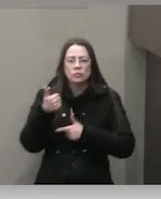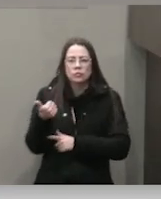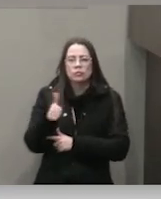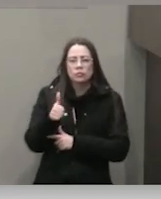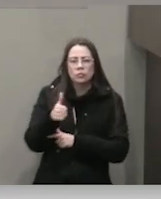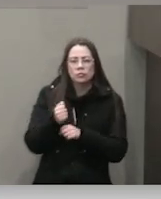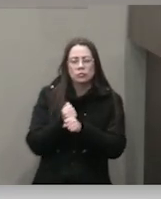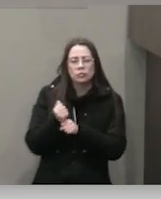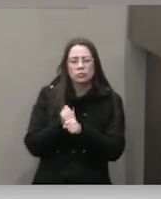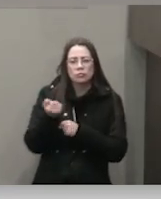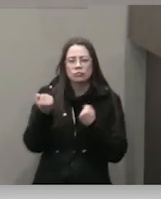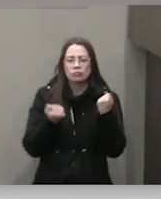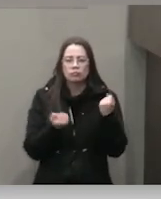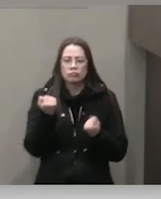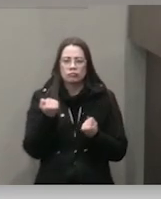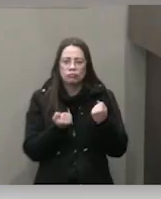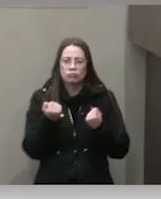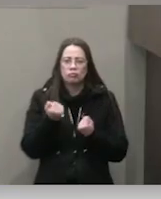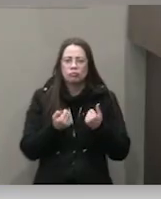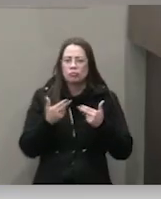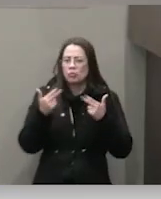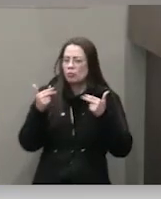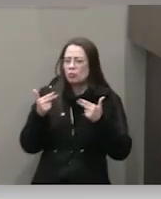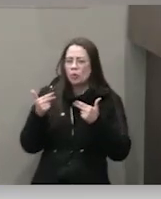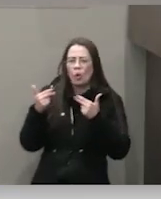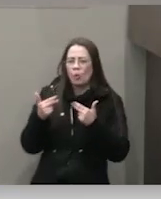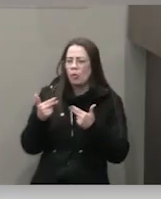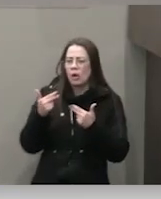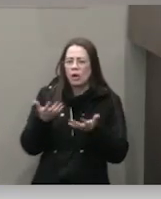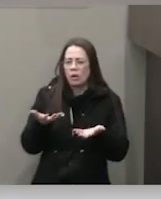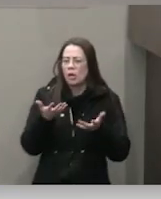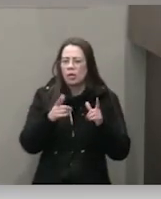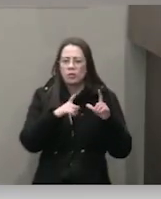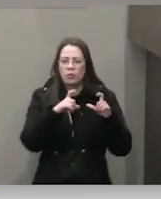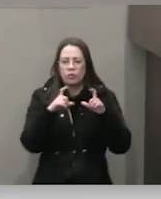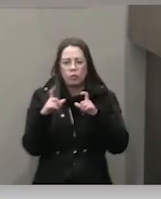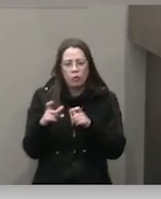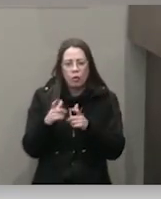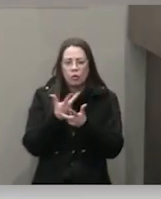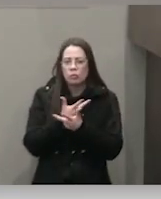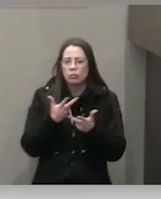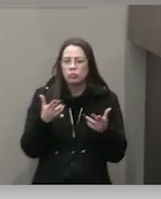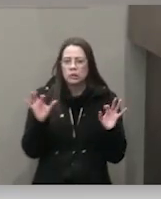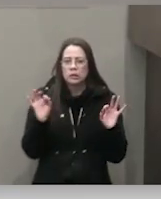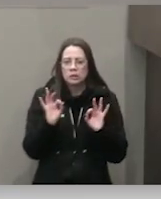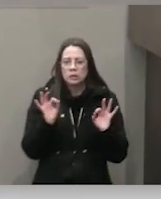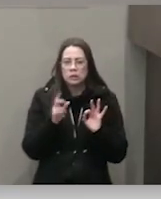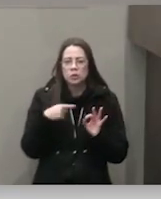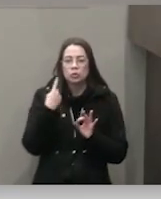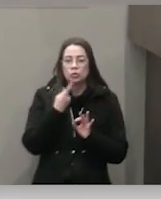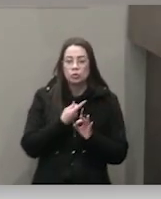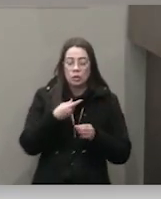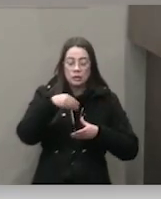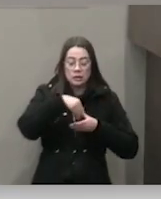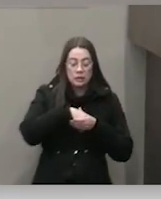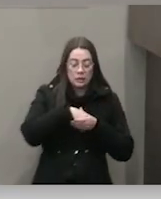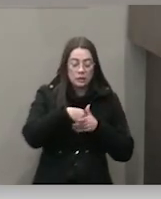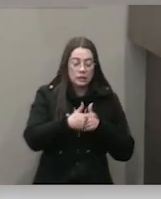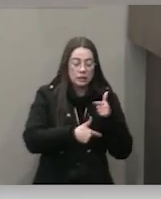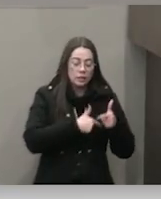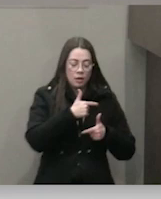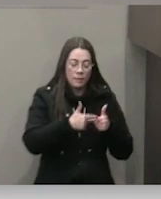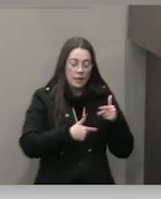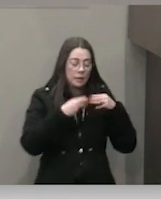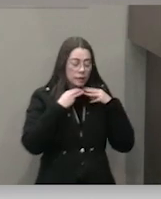uma viatura, nunca pensei em ganhar um destaque, em ganhar uma foto no jornal, em ganhar um holofote. Tu tá ali dentro, tu só pensa em cumprir